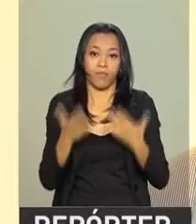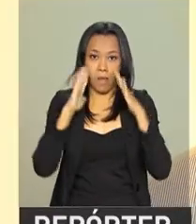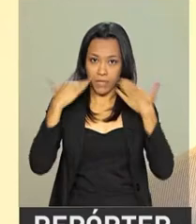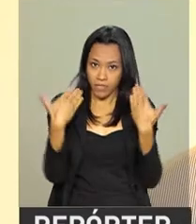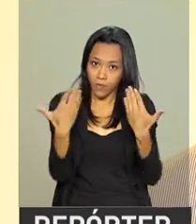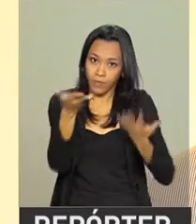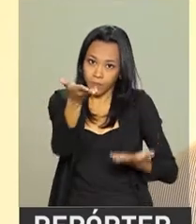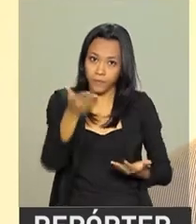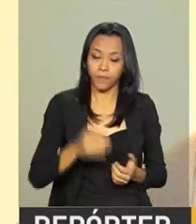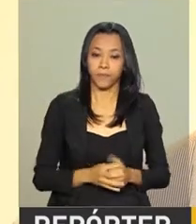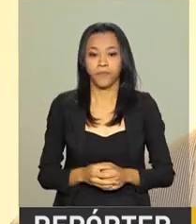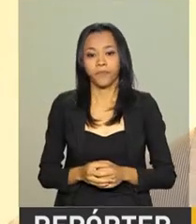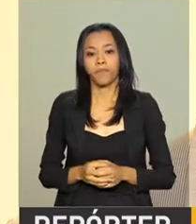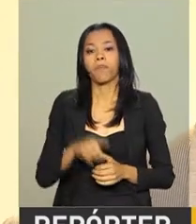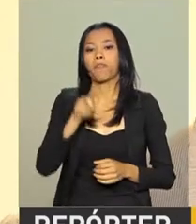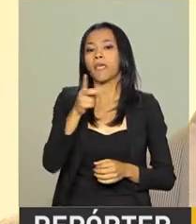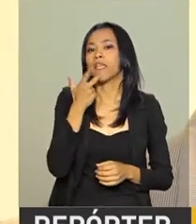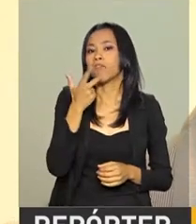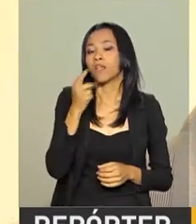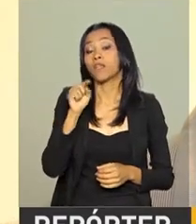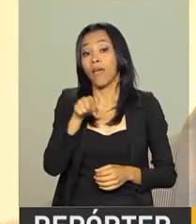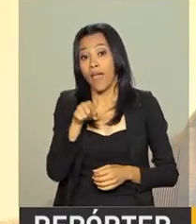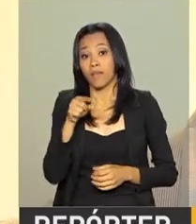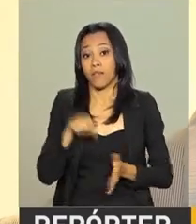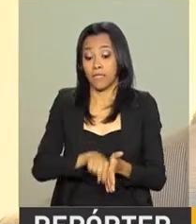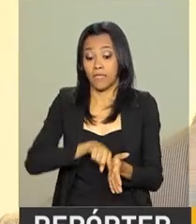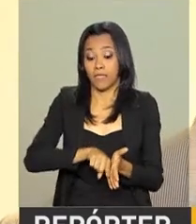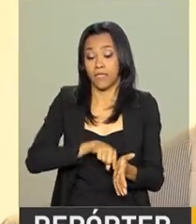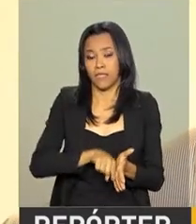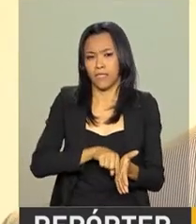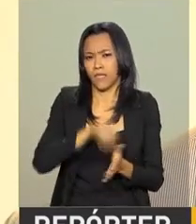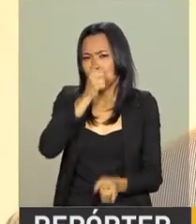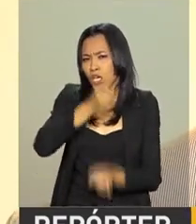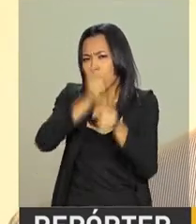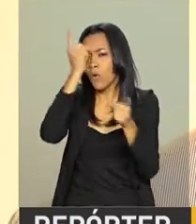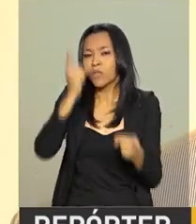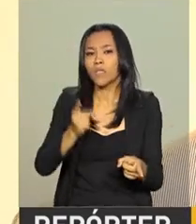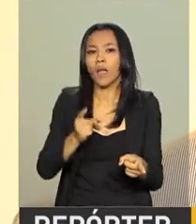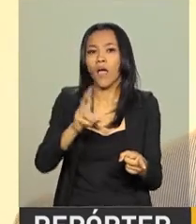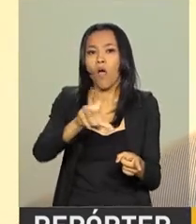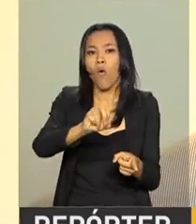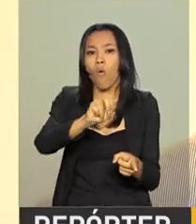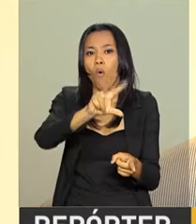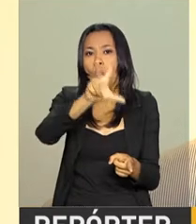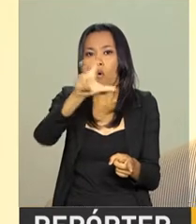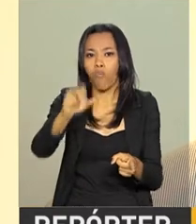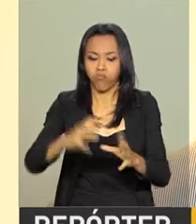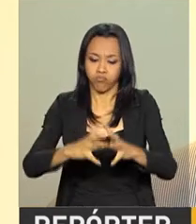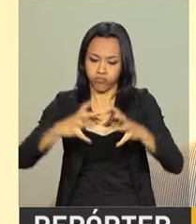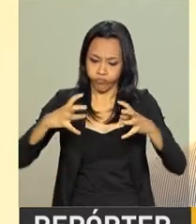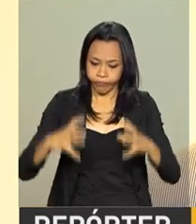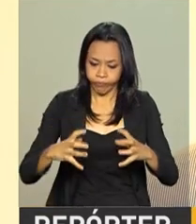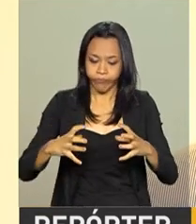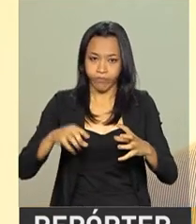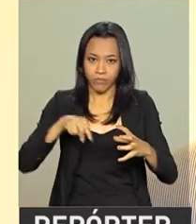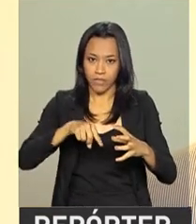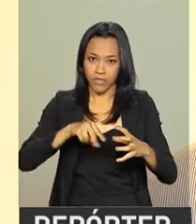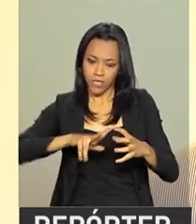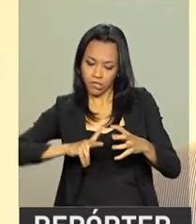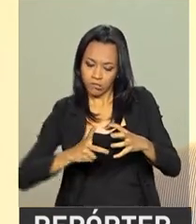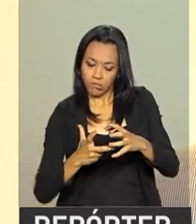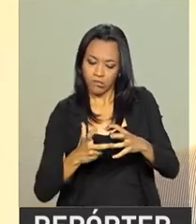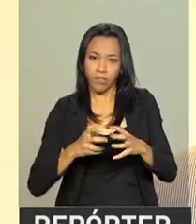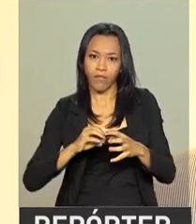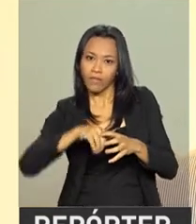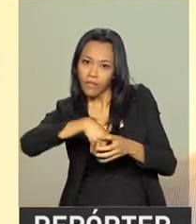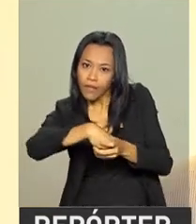um dos princípios um dos principais aspectos e pesquisa foi justamente ao se encontrarem bilhões preservado em três dimensões o que nos dá uma oportunidade para poder